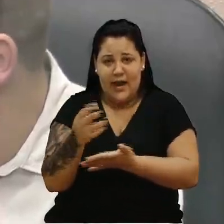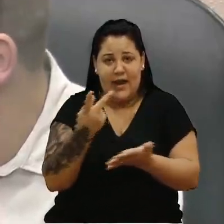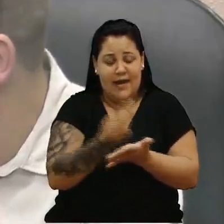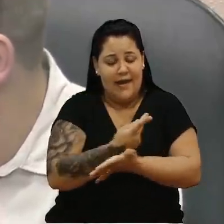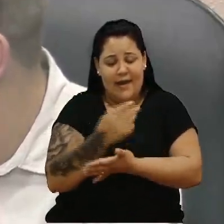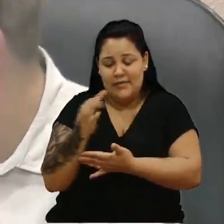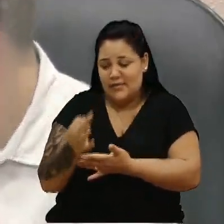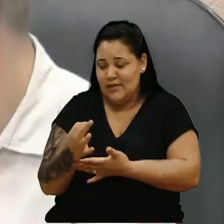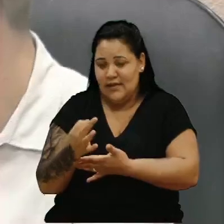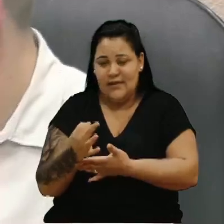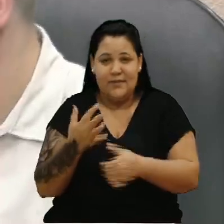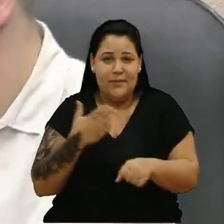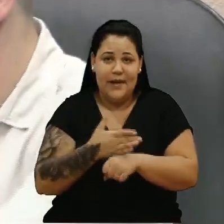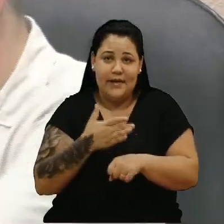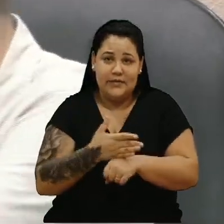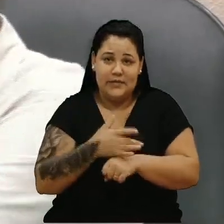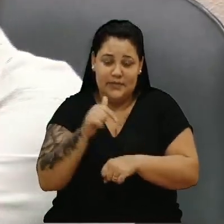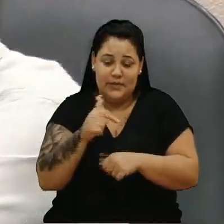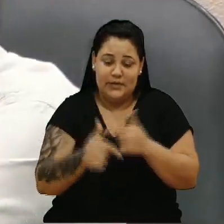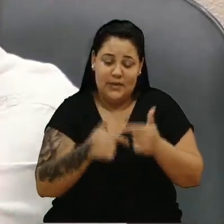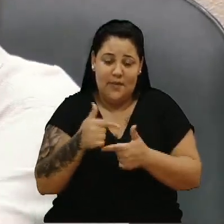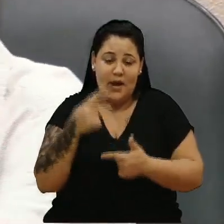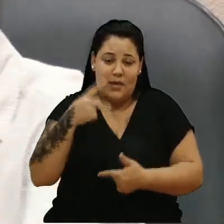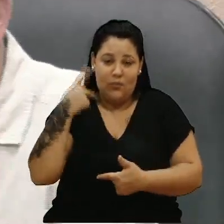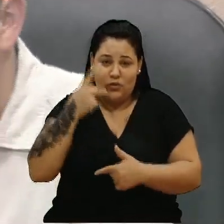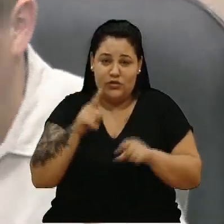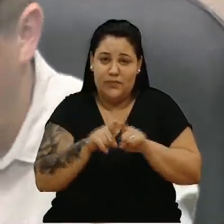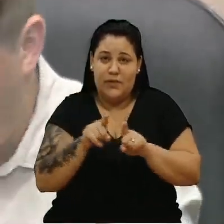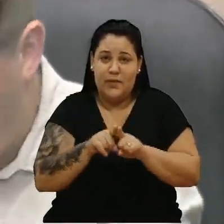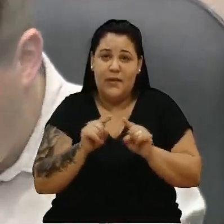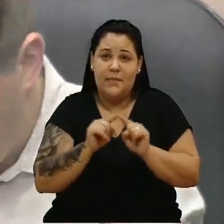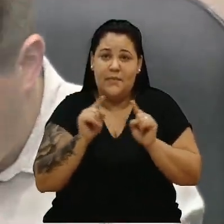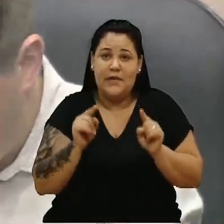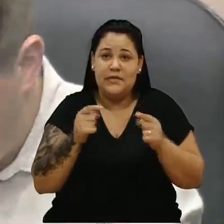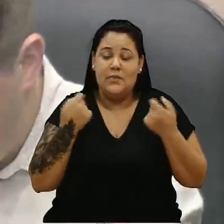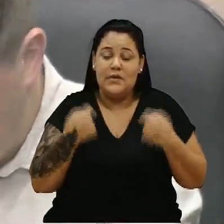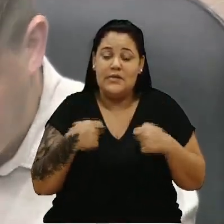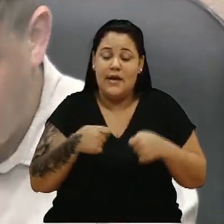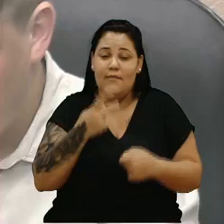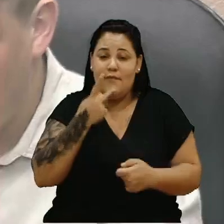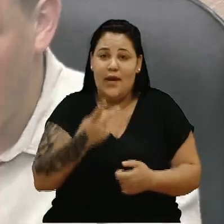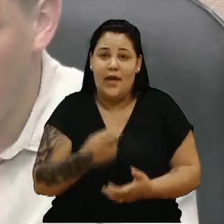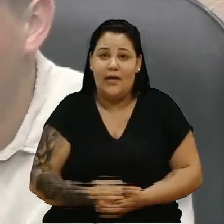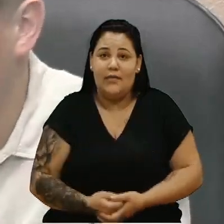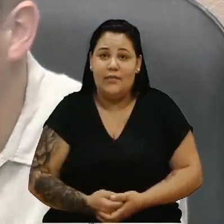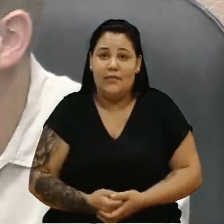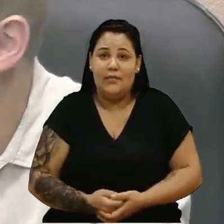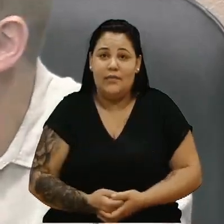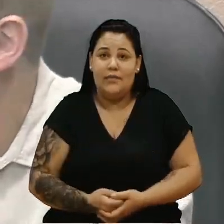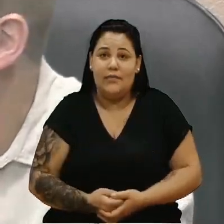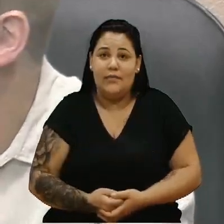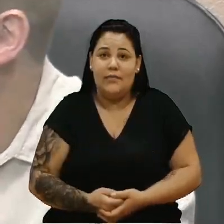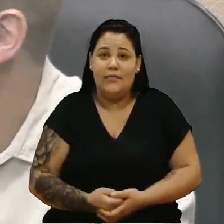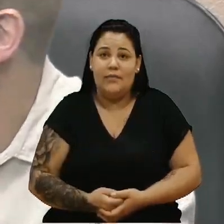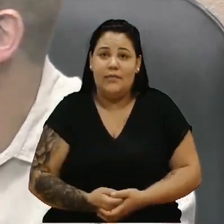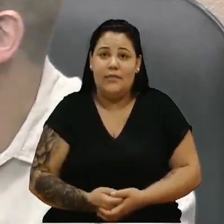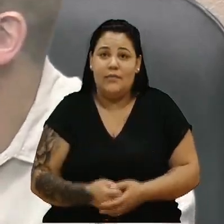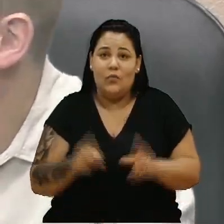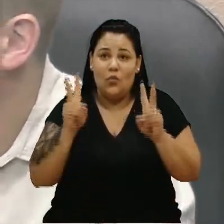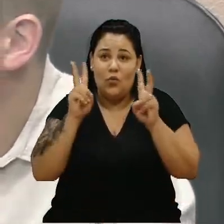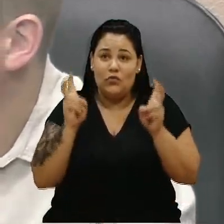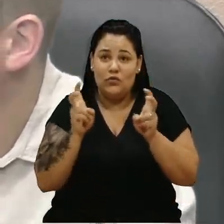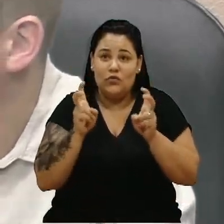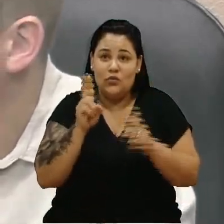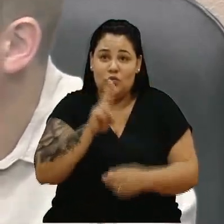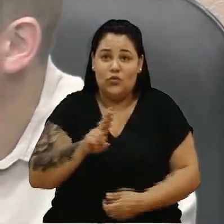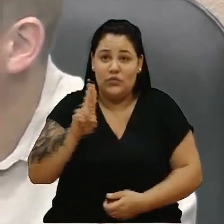do jogo e faz parte da política. Mas eu não poderia deixar de falar sobre uma expressão utilizada pelo vereador Eloy Frisso, né?